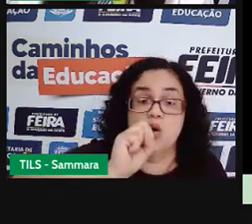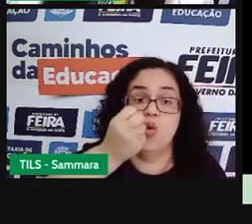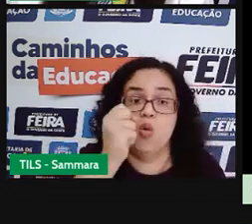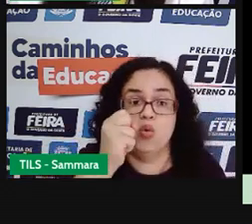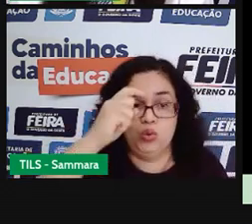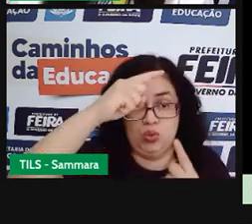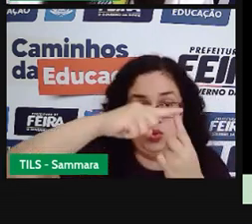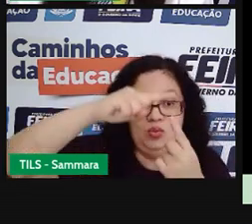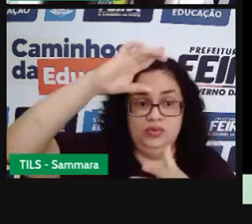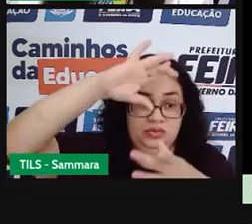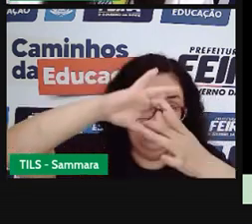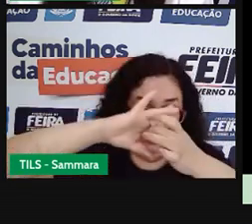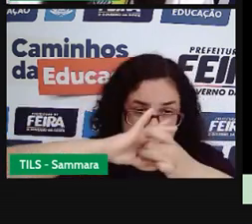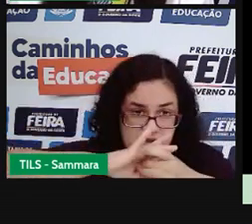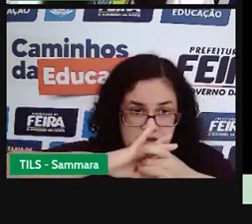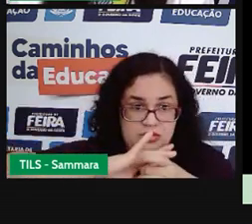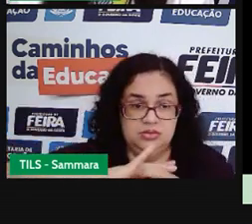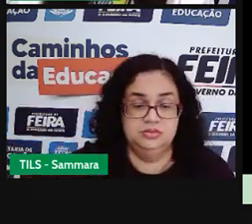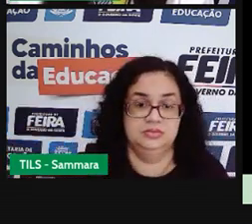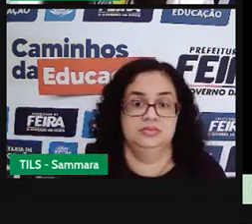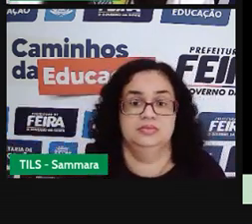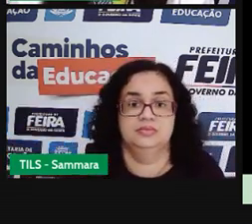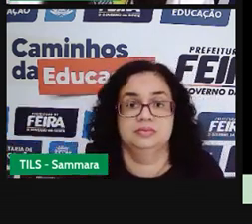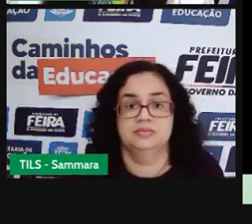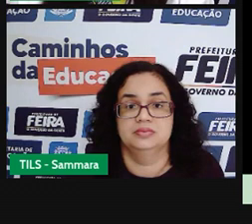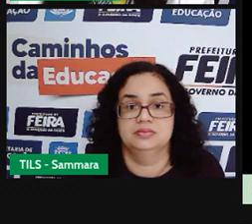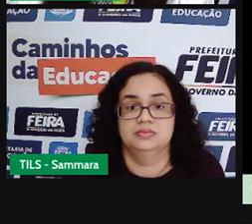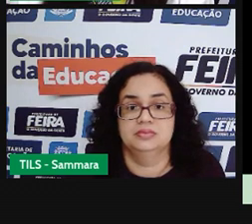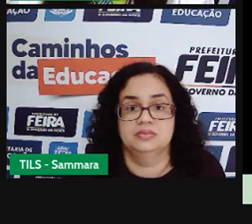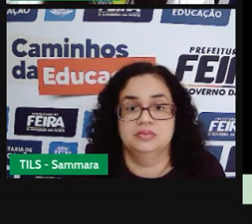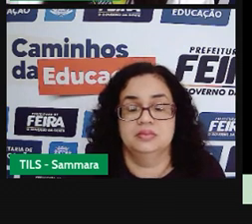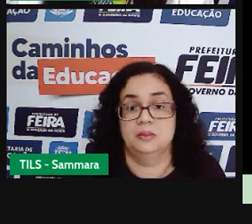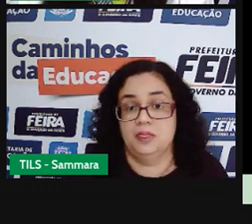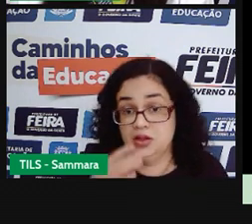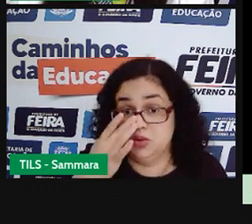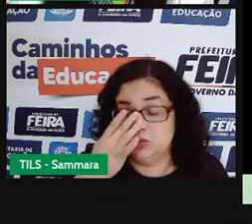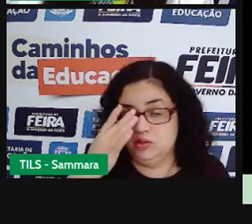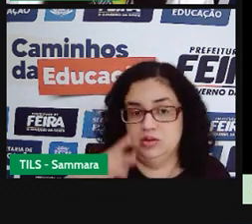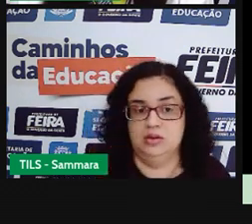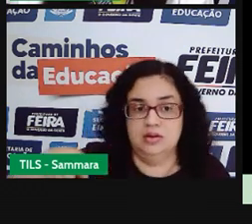Vamos ver outra figura agora o paralelepípedo